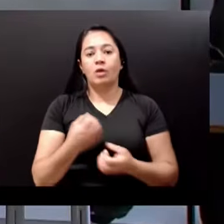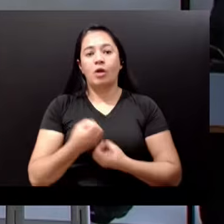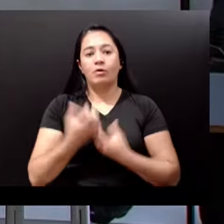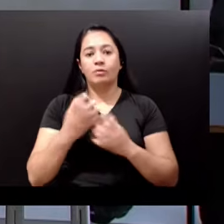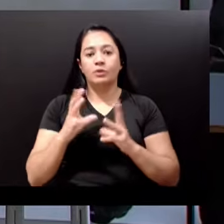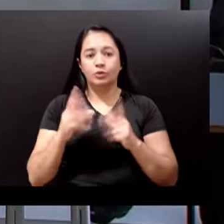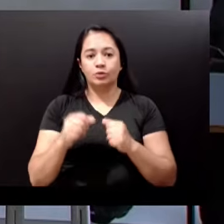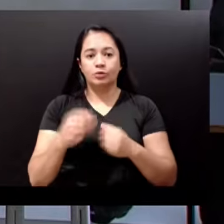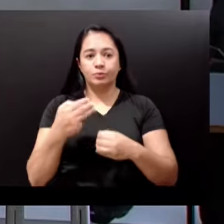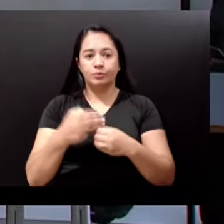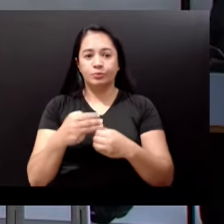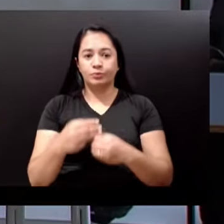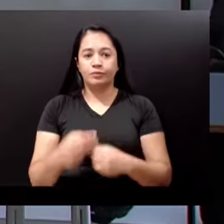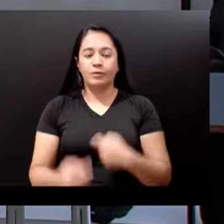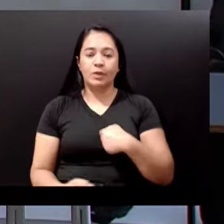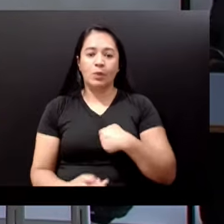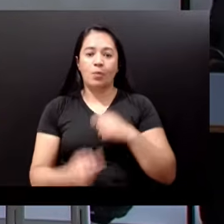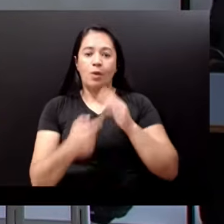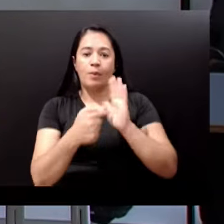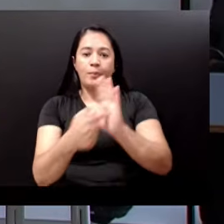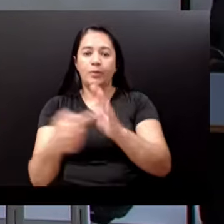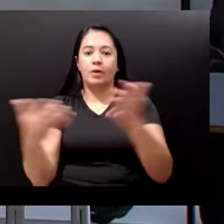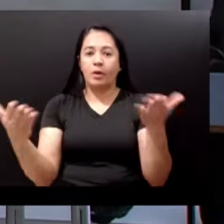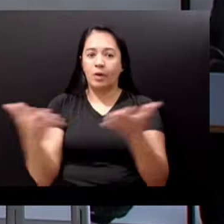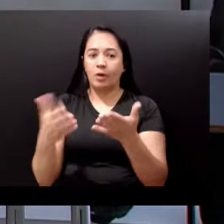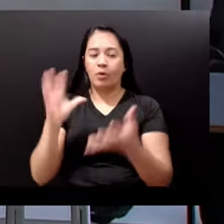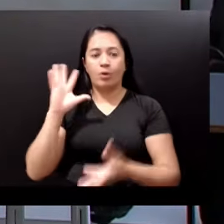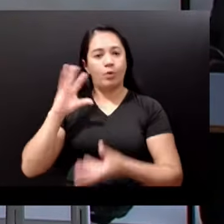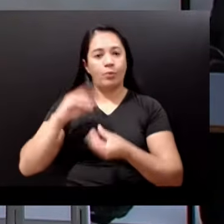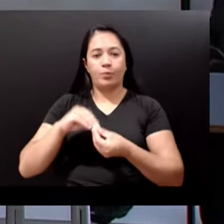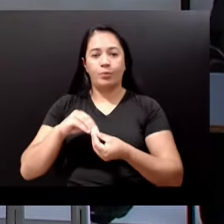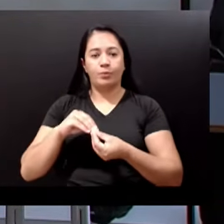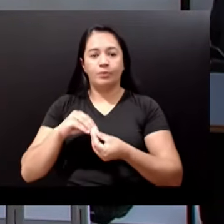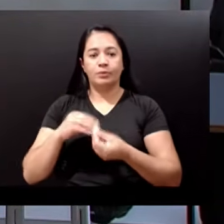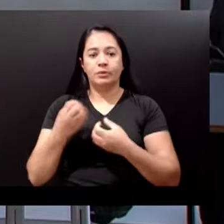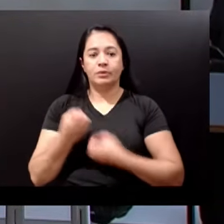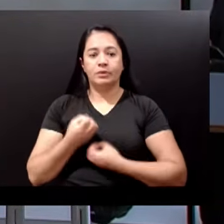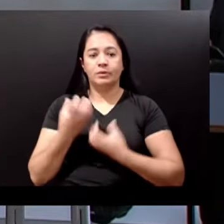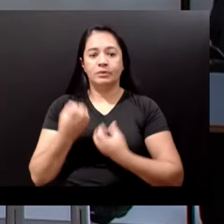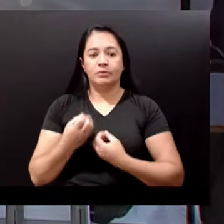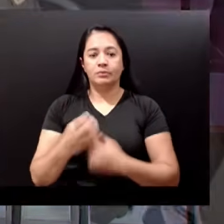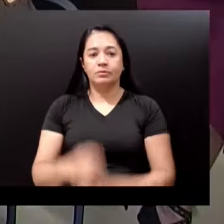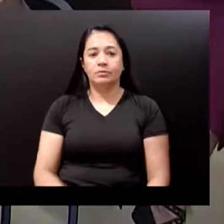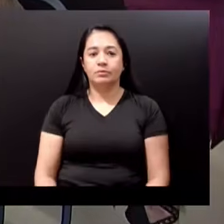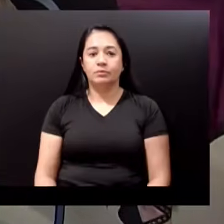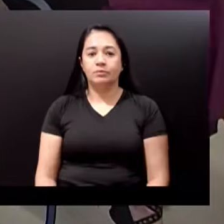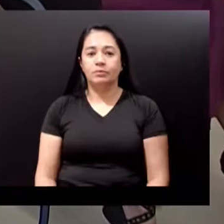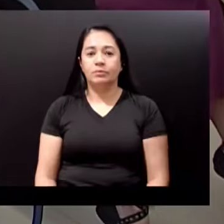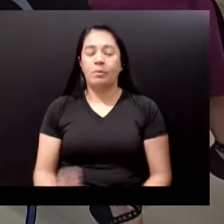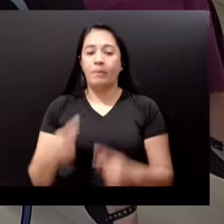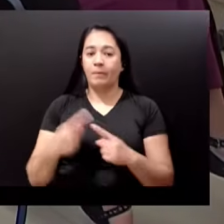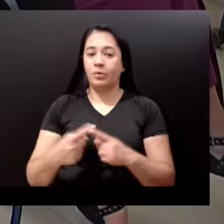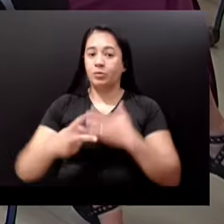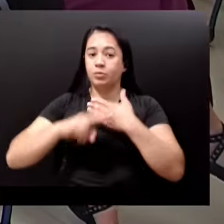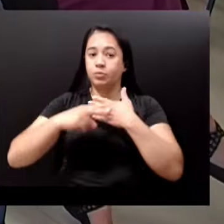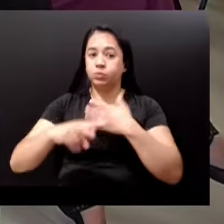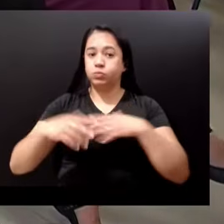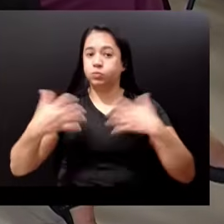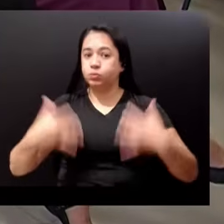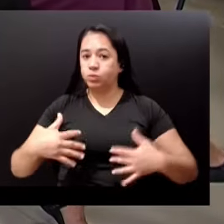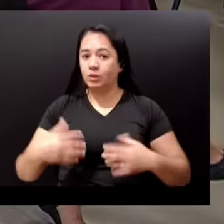eu apresentei agora uma síntese dessas informações. Eu posso dizer que o impacto é grande, mais de 50%